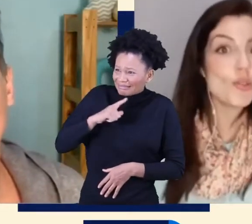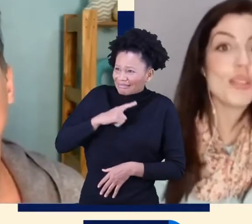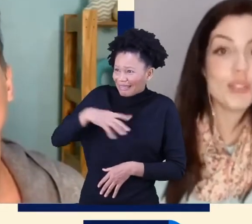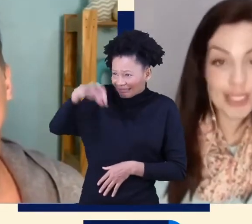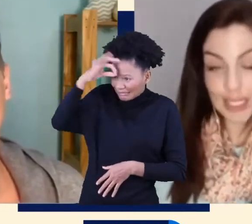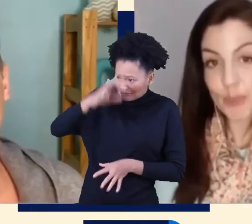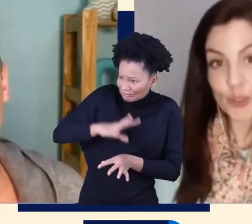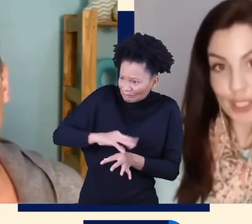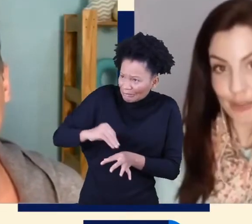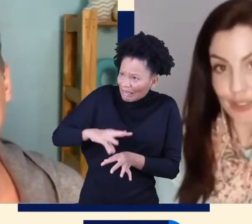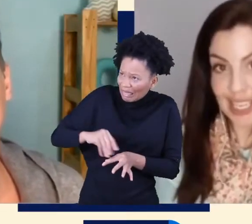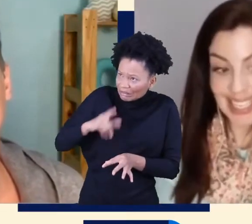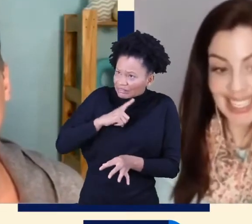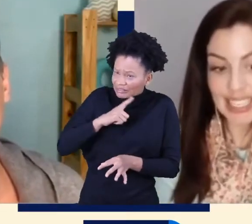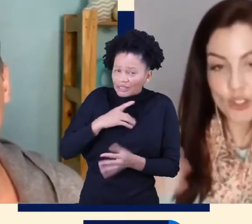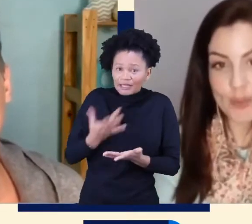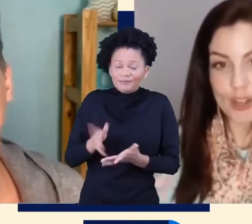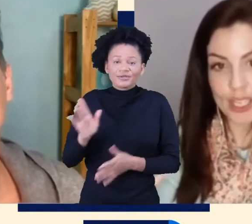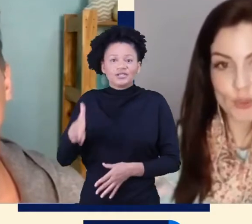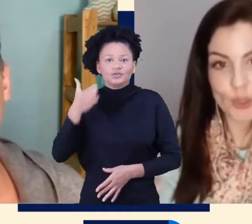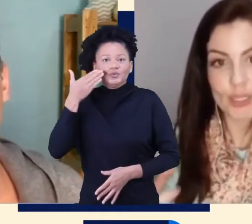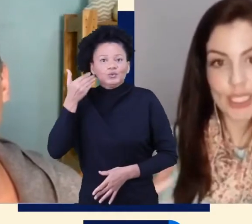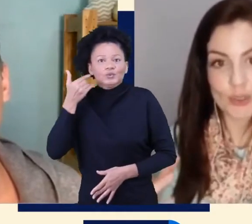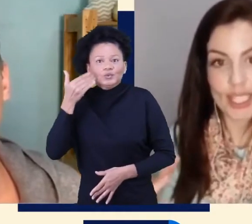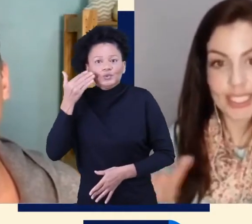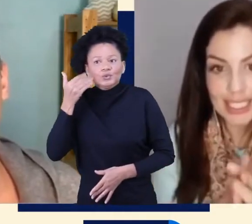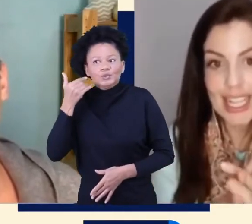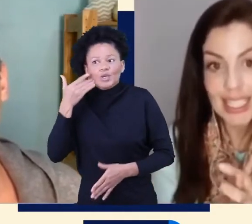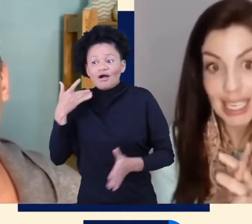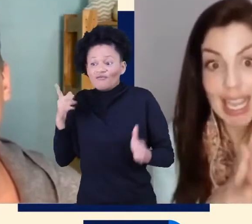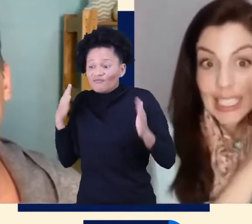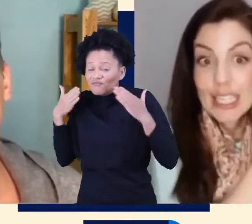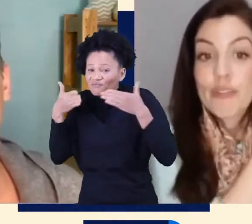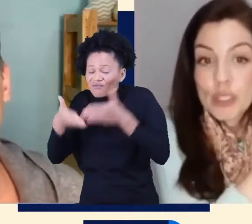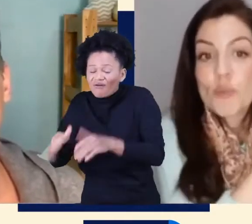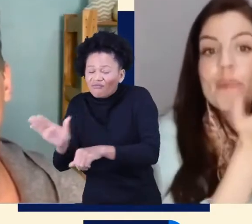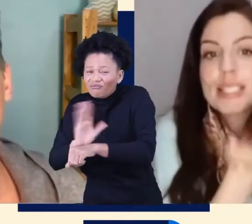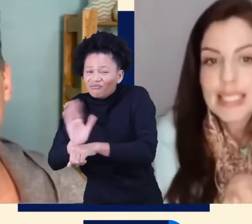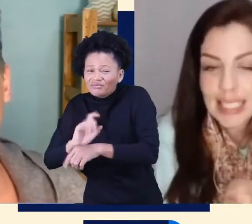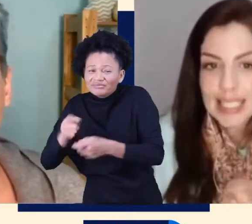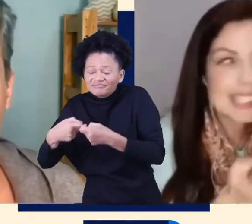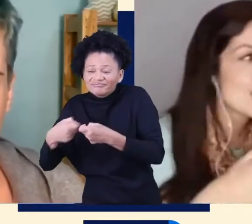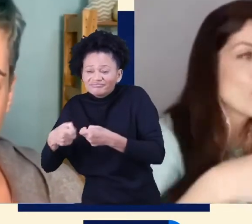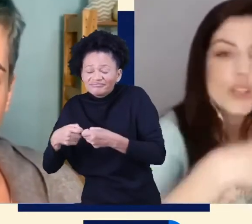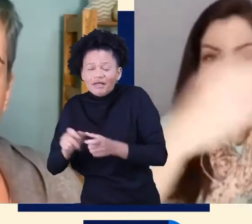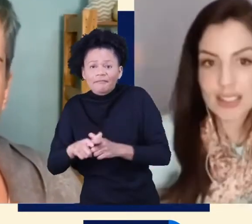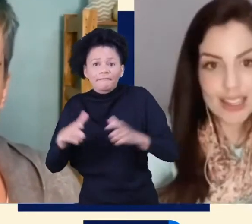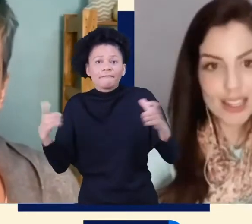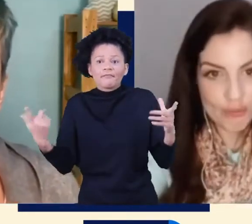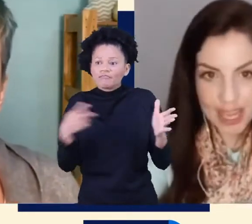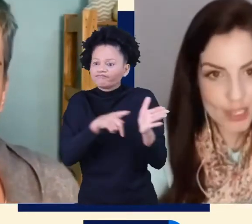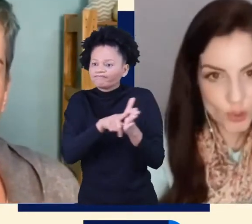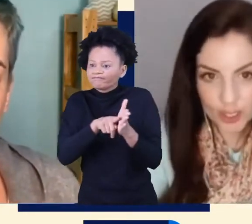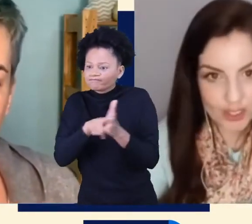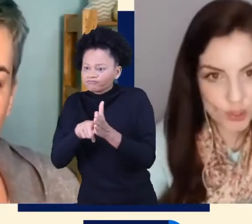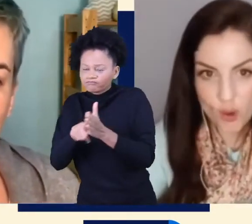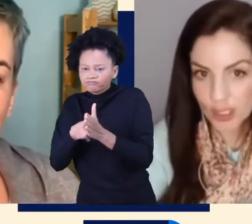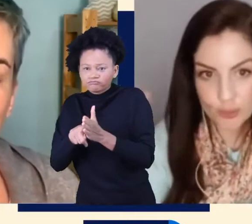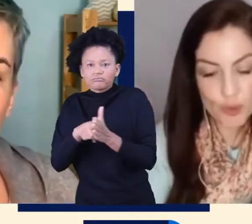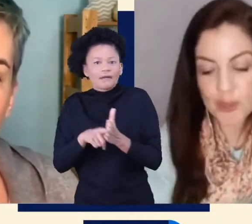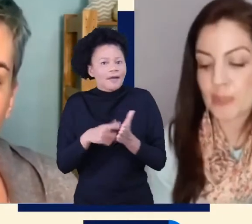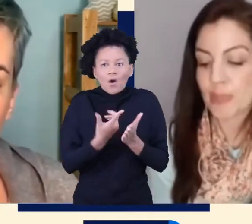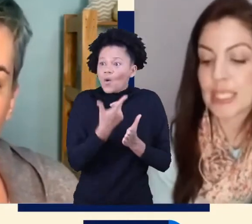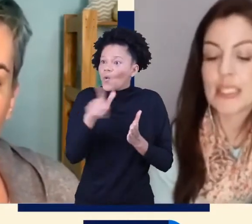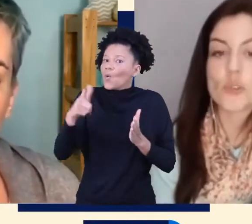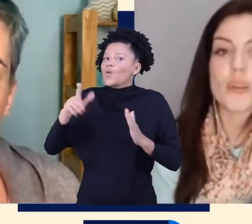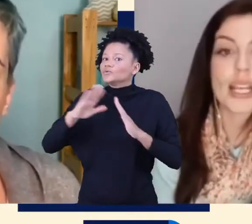tinham consumido tanta pornografia que a grande maioria dos meninos ali da sala dela, e ela fez uma pesquisa que depois se estendeu a várias outras escolas,